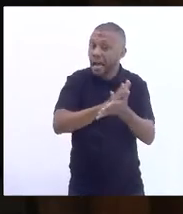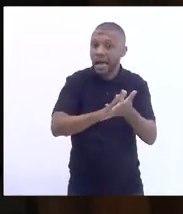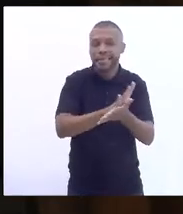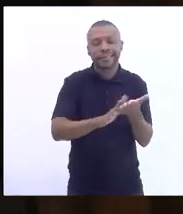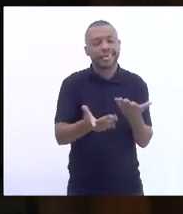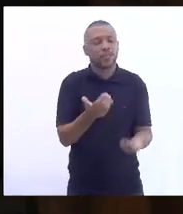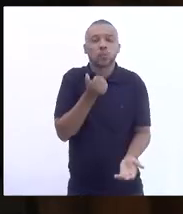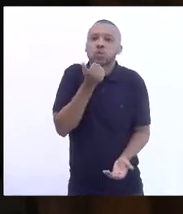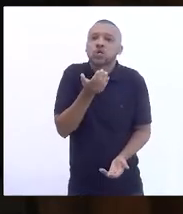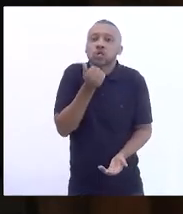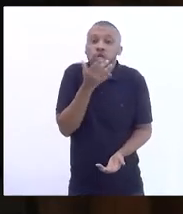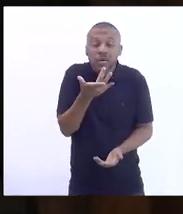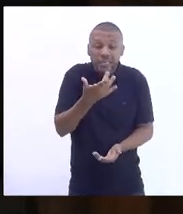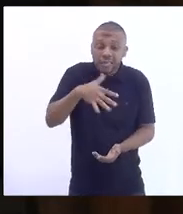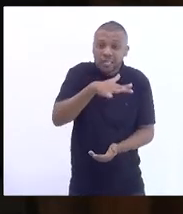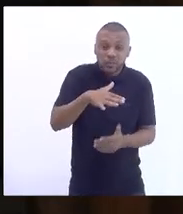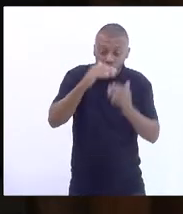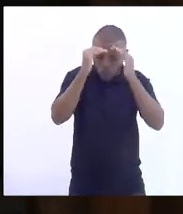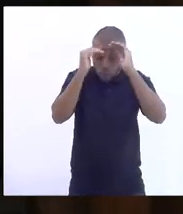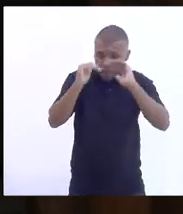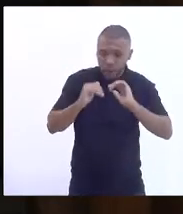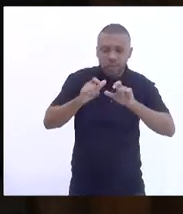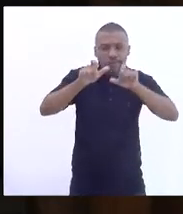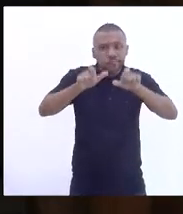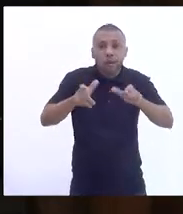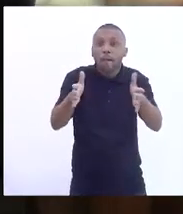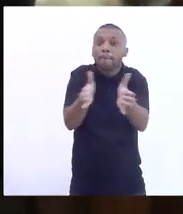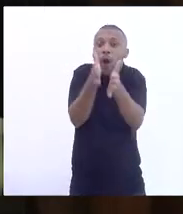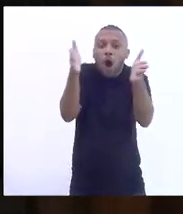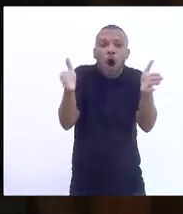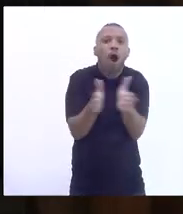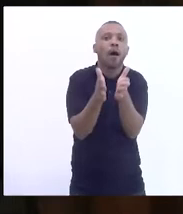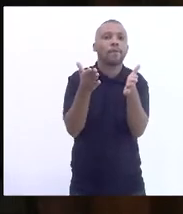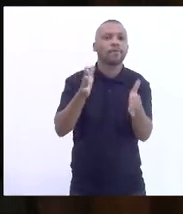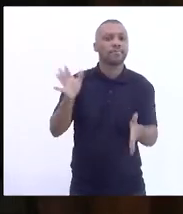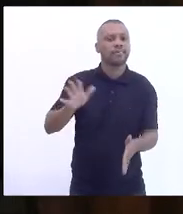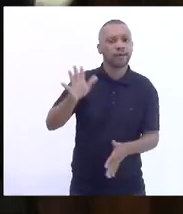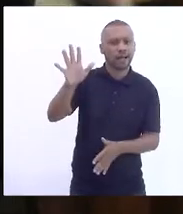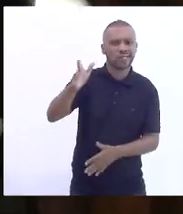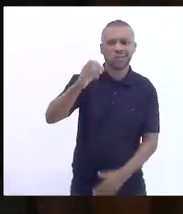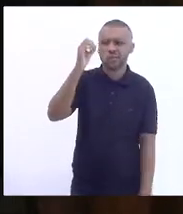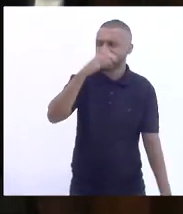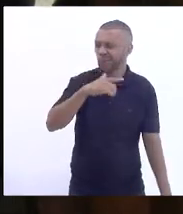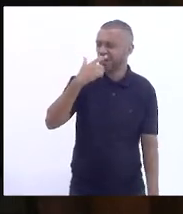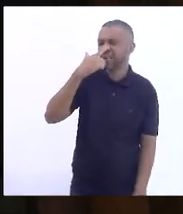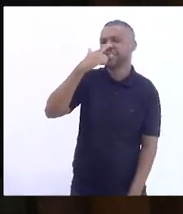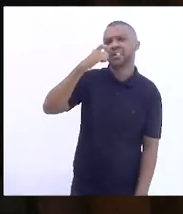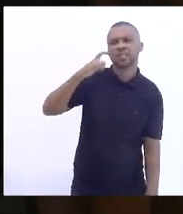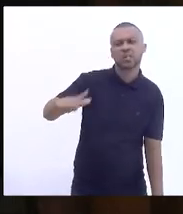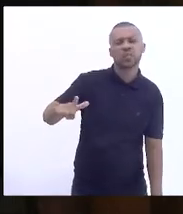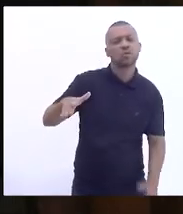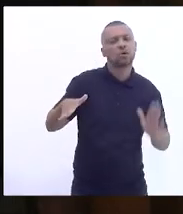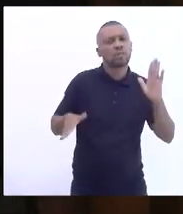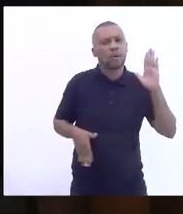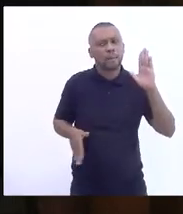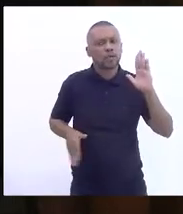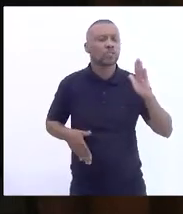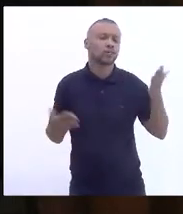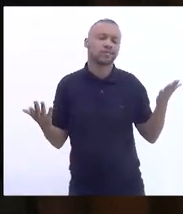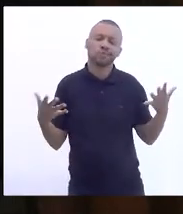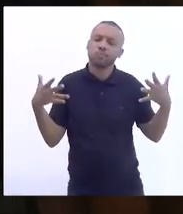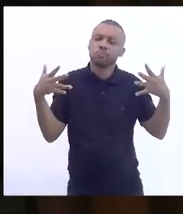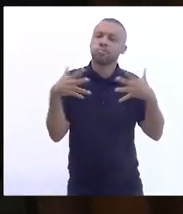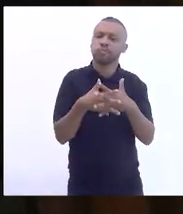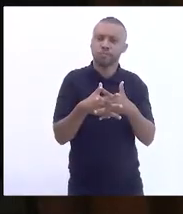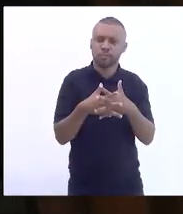ele não respeito não respeita o cidadão pobre favelado para eles são são lixos são bandidos então muito